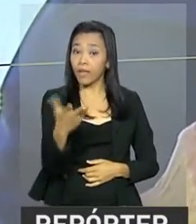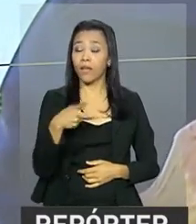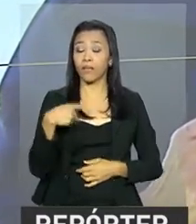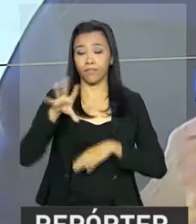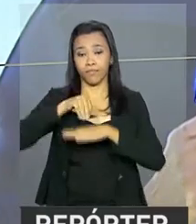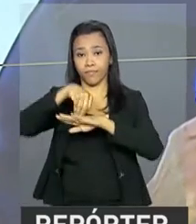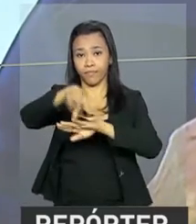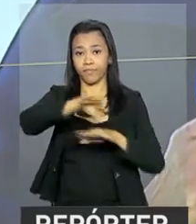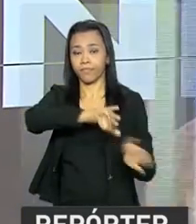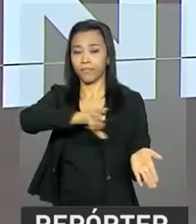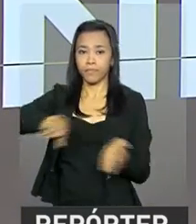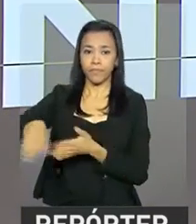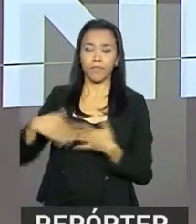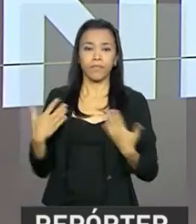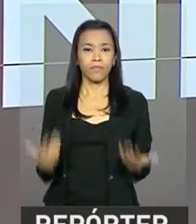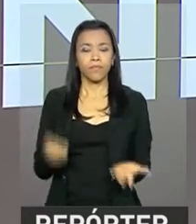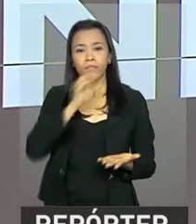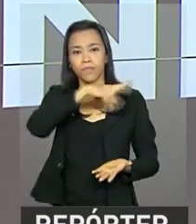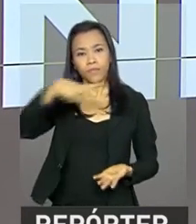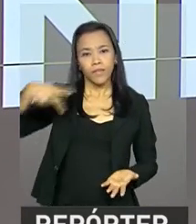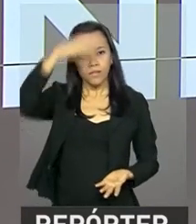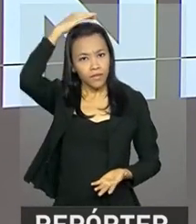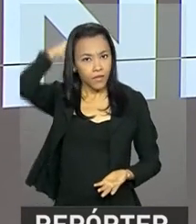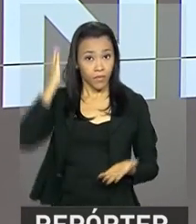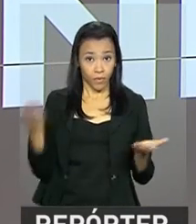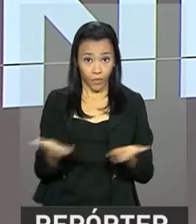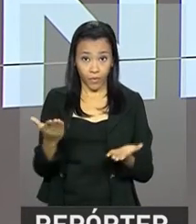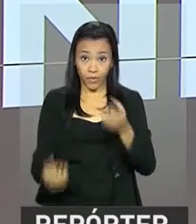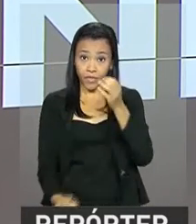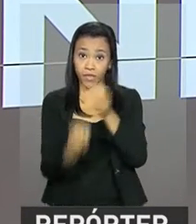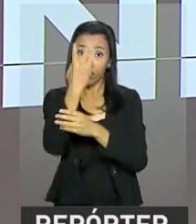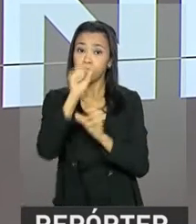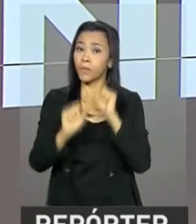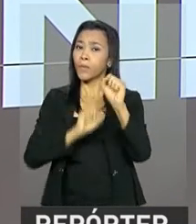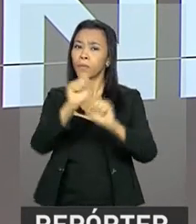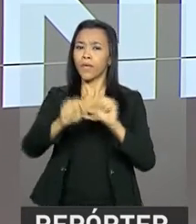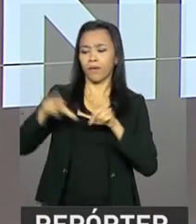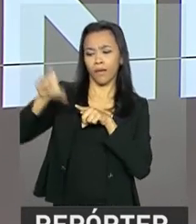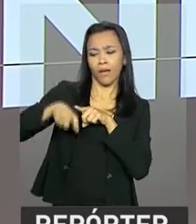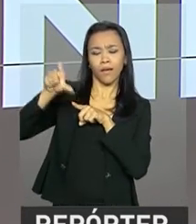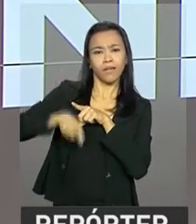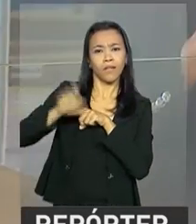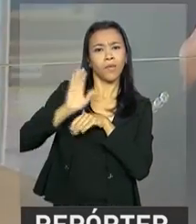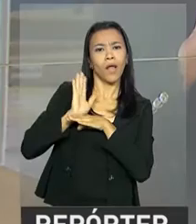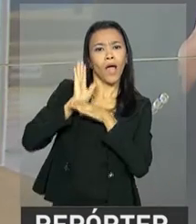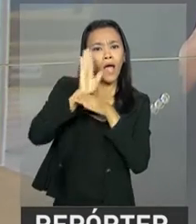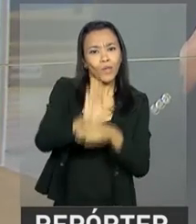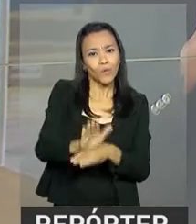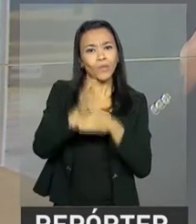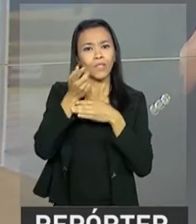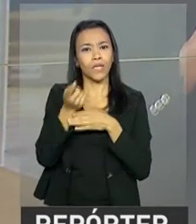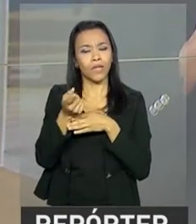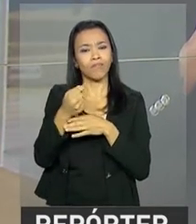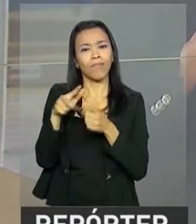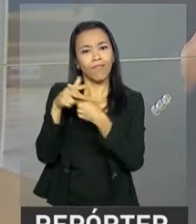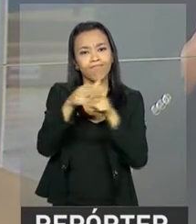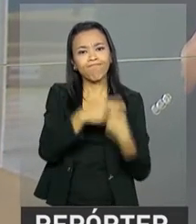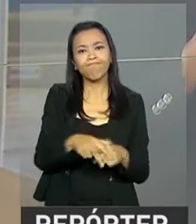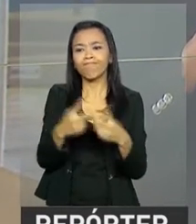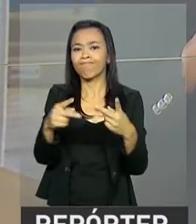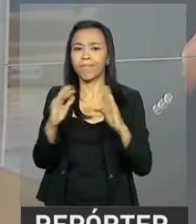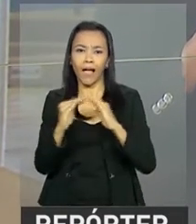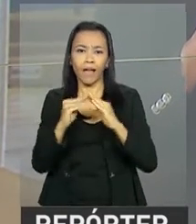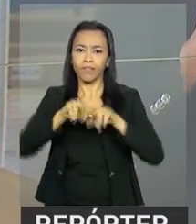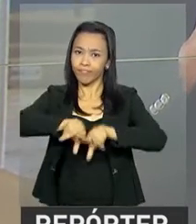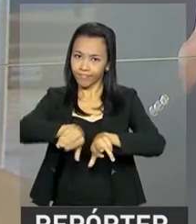informações e olha o presidente michel temer vai lançar hoje o cartão reforma vamos saber os detalhes com a repórter paula de hoje que está no